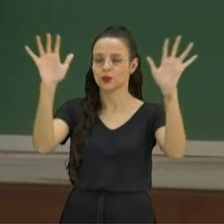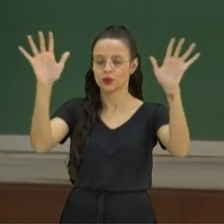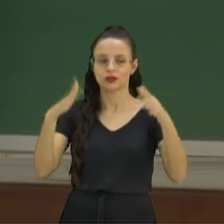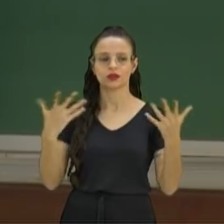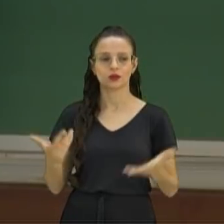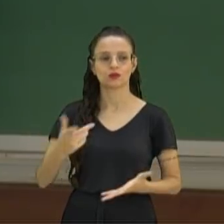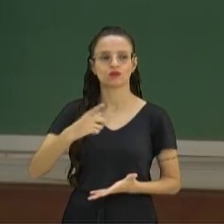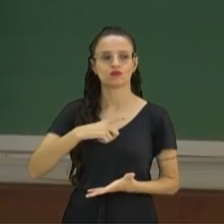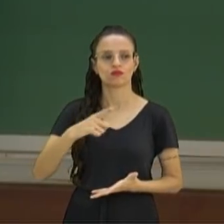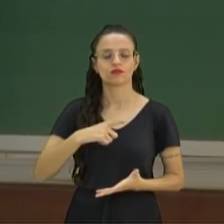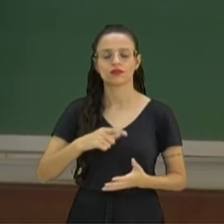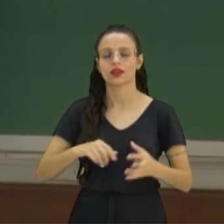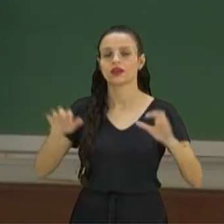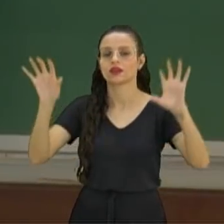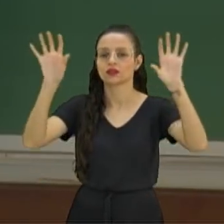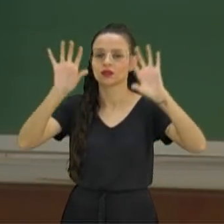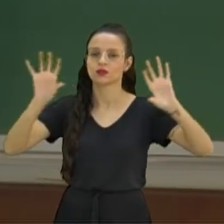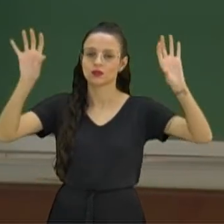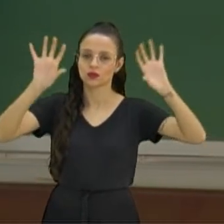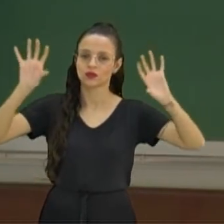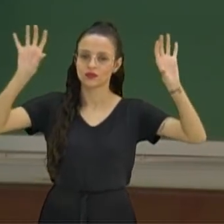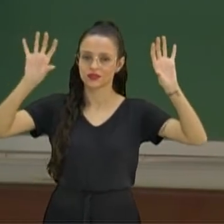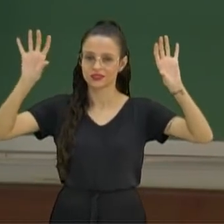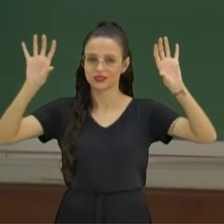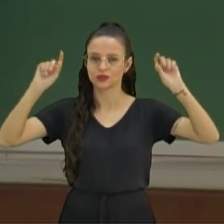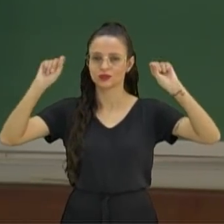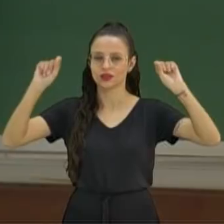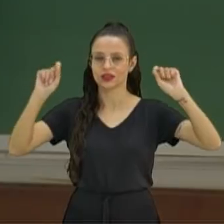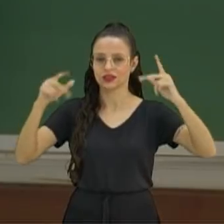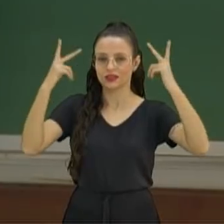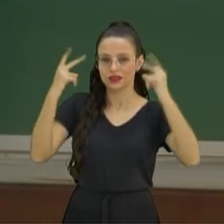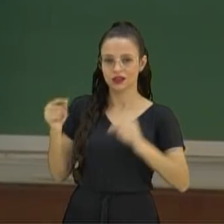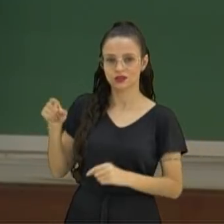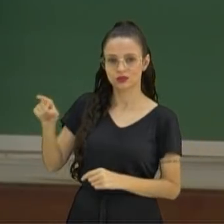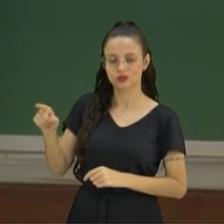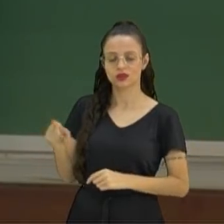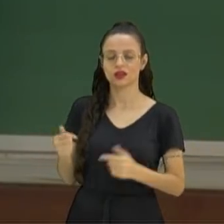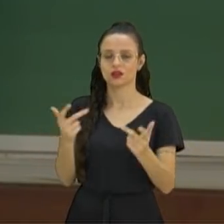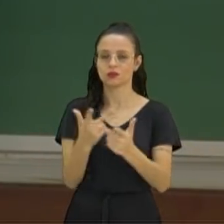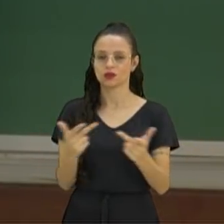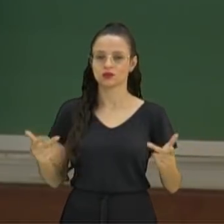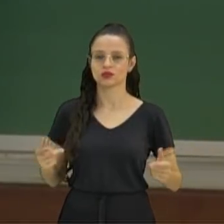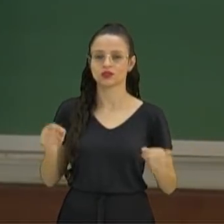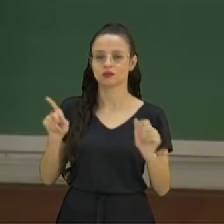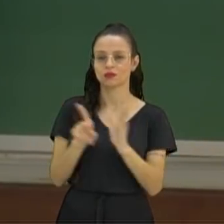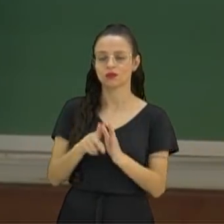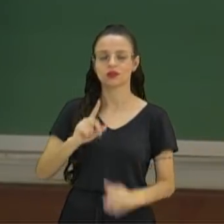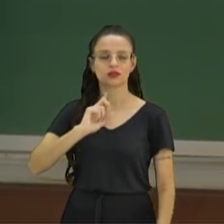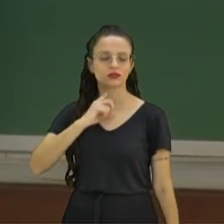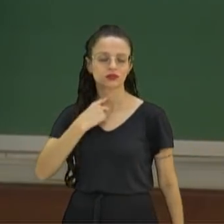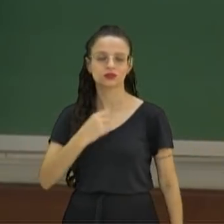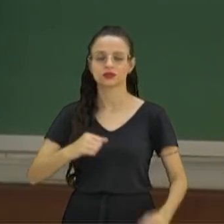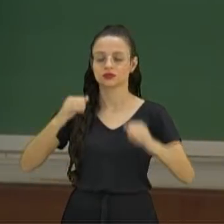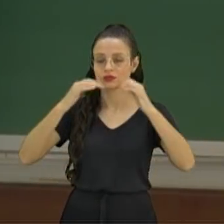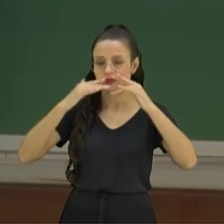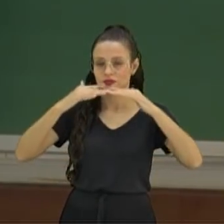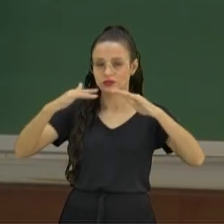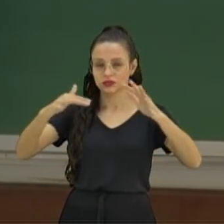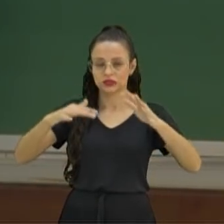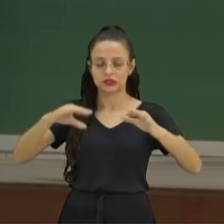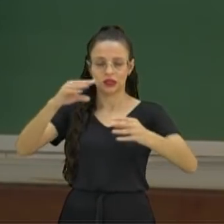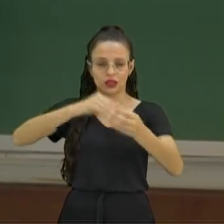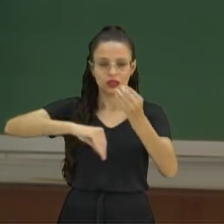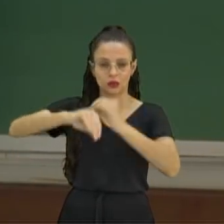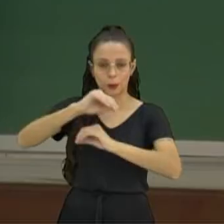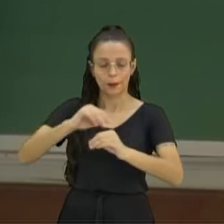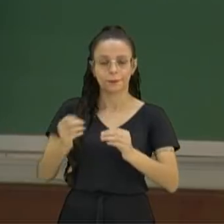a formação de nuvens que combinam aquilo que era natural com alguns elementos de poluição, ali, alguns gases que se